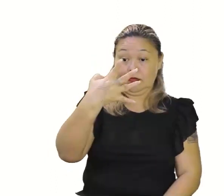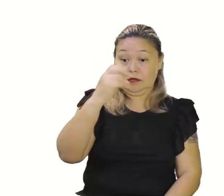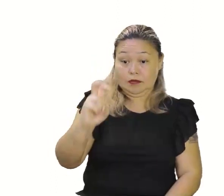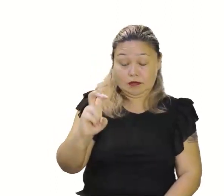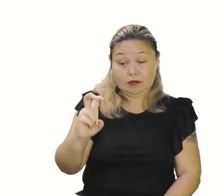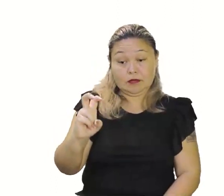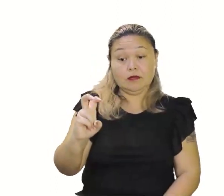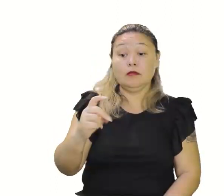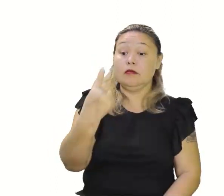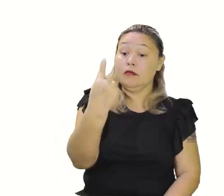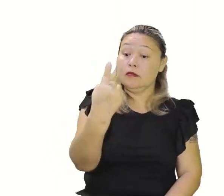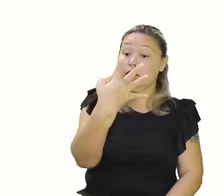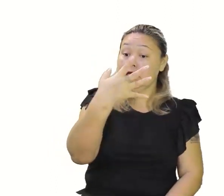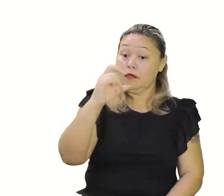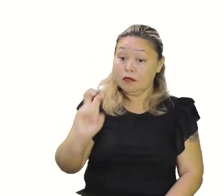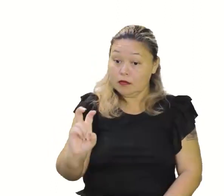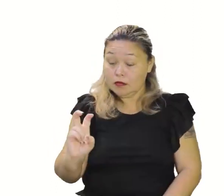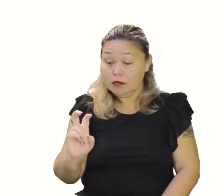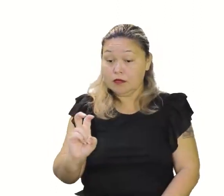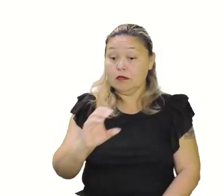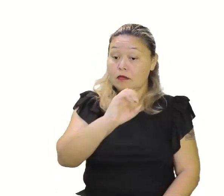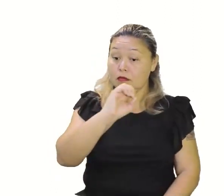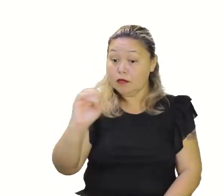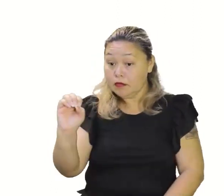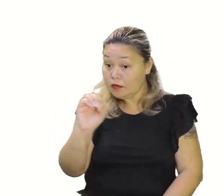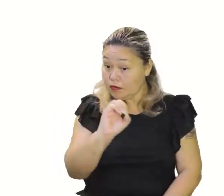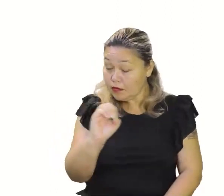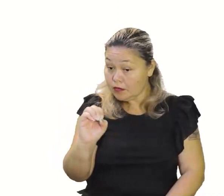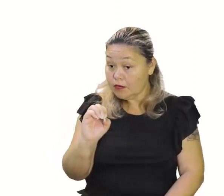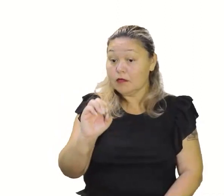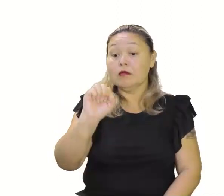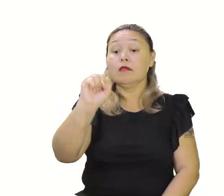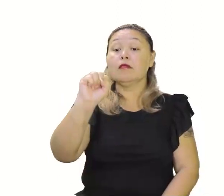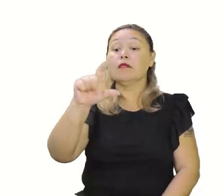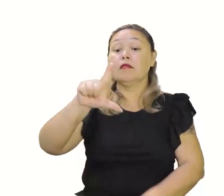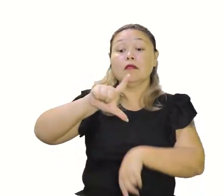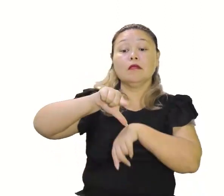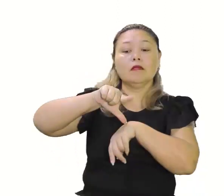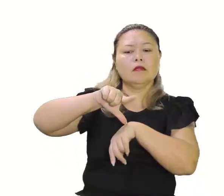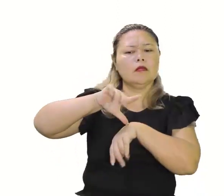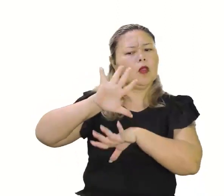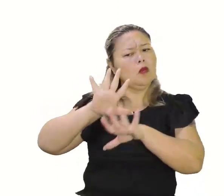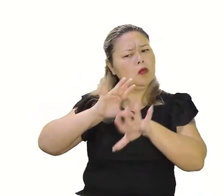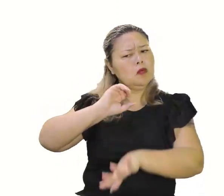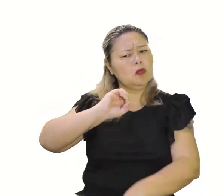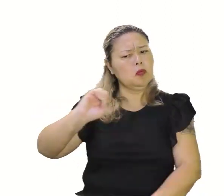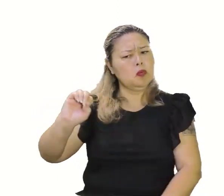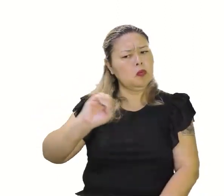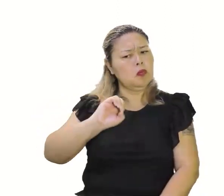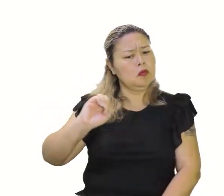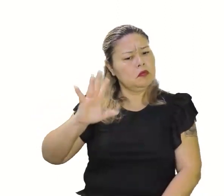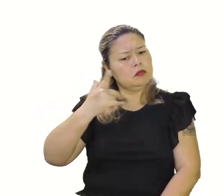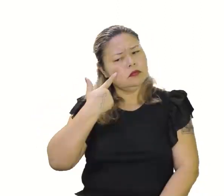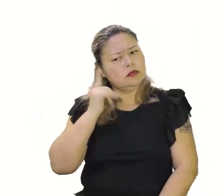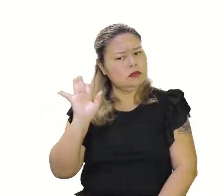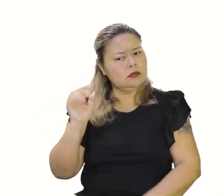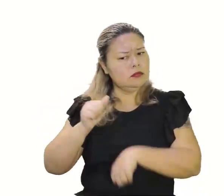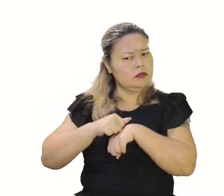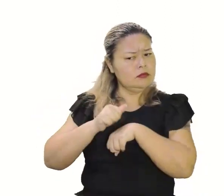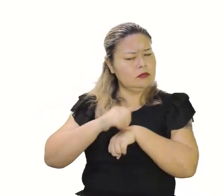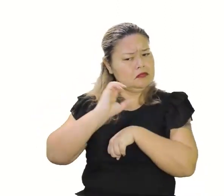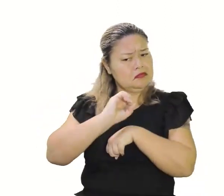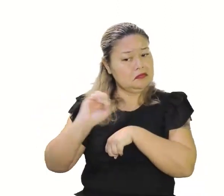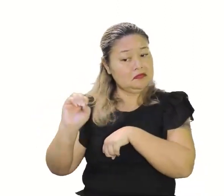7h45? 1h45? 0 horas? 8 horas. Eu acho que é 0 horas, senão é zero isso,